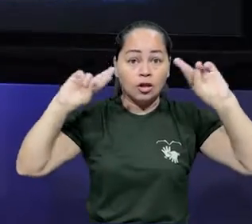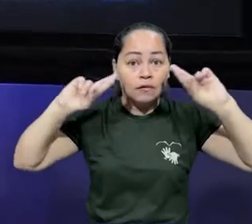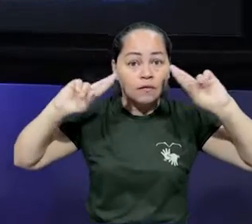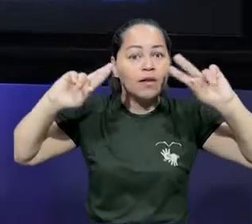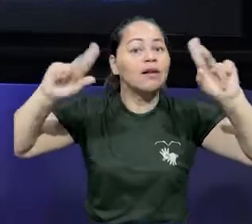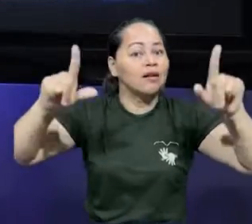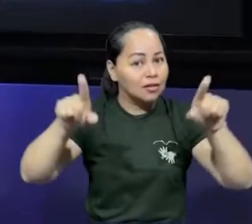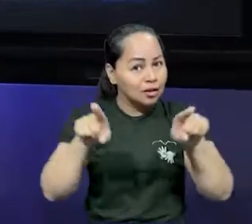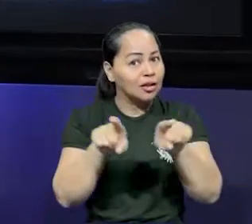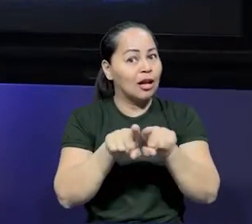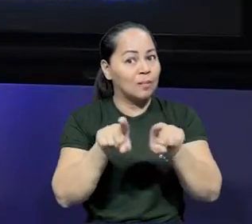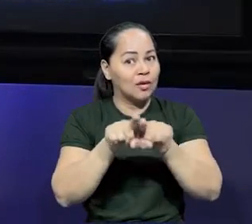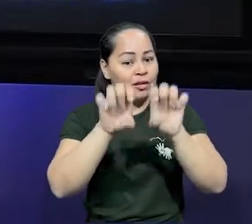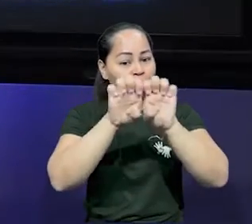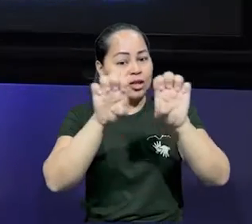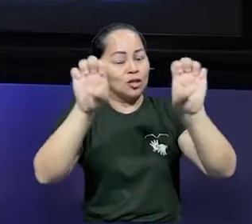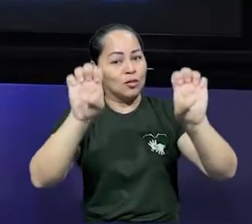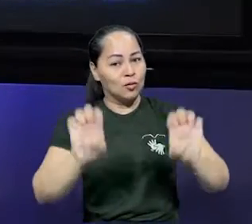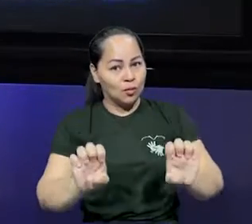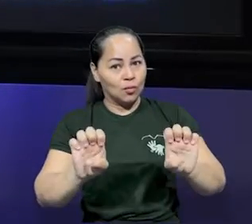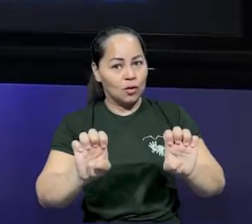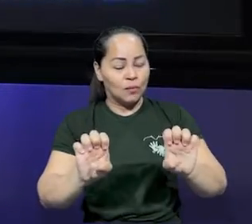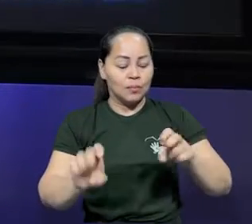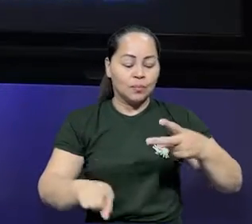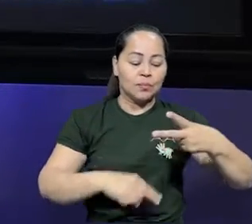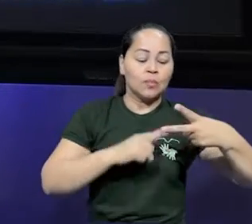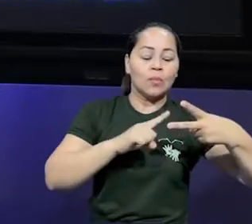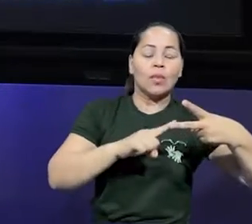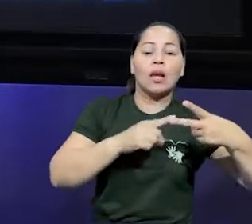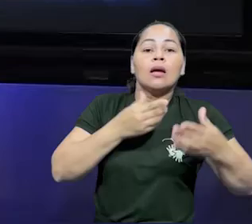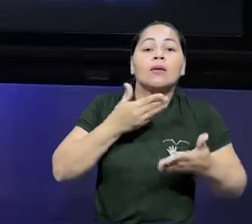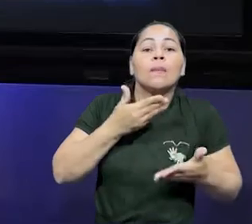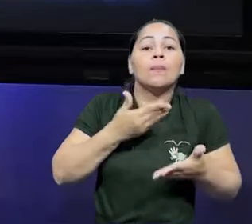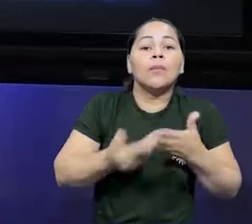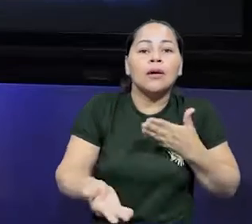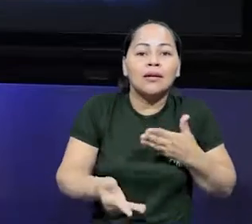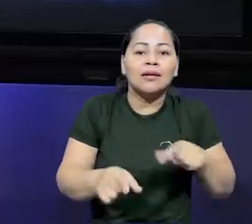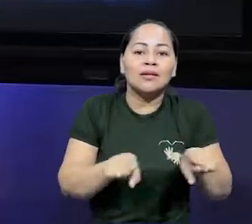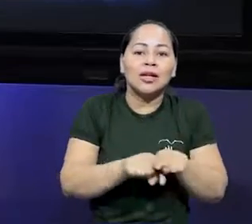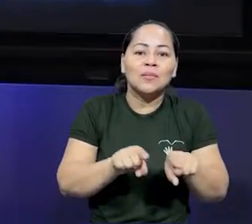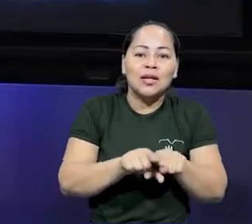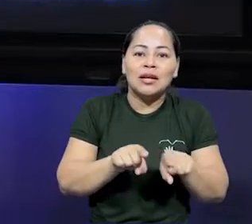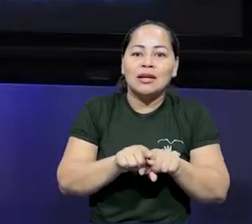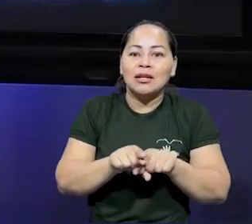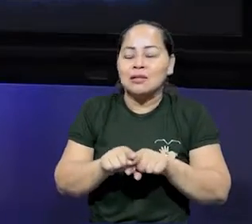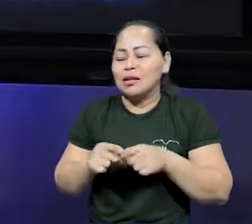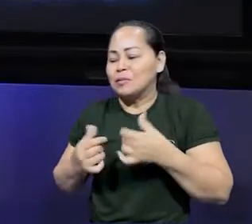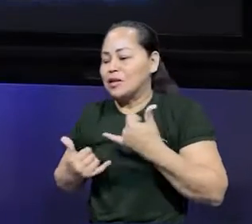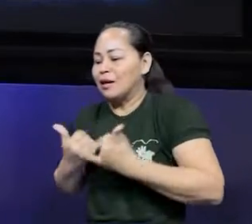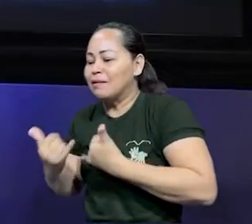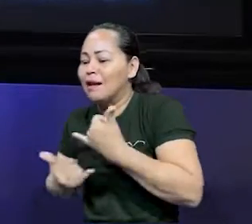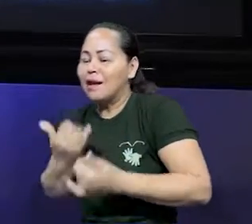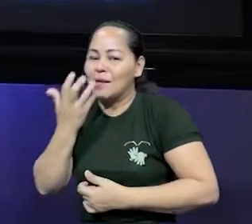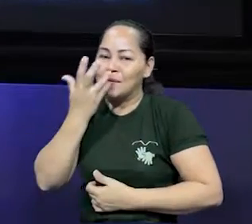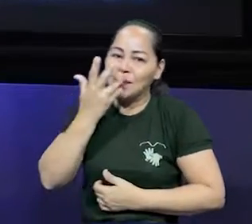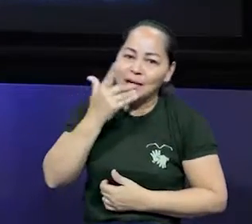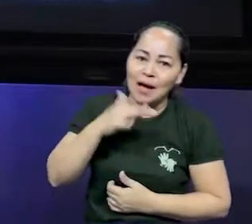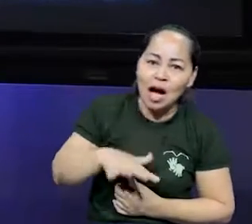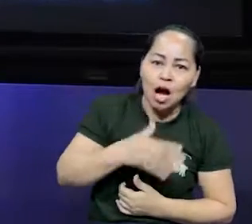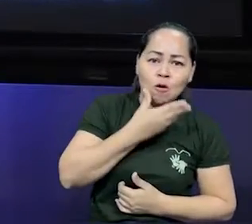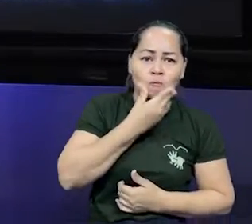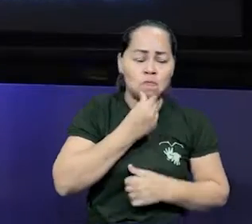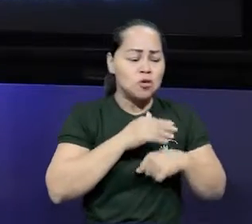nova estrutura. Um luto pelo papel e a identidade infantis. Já não é mais o menininho,